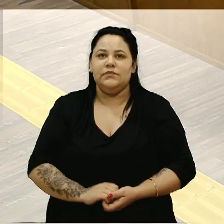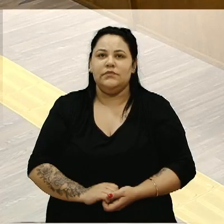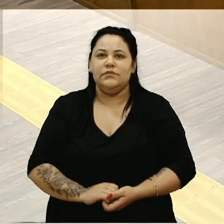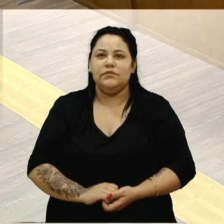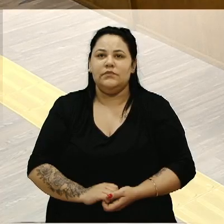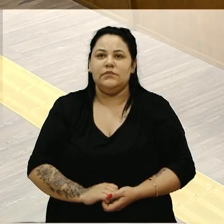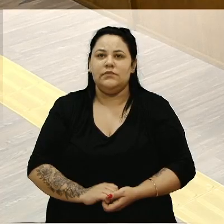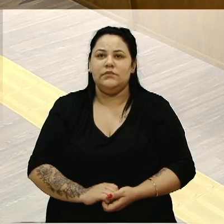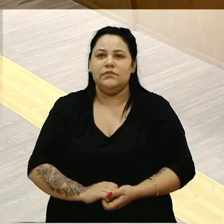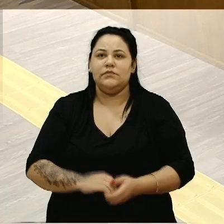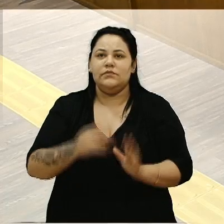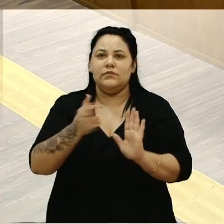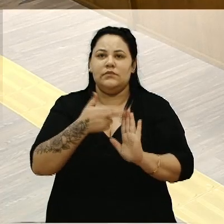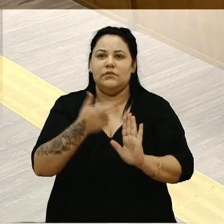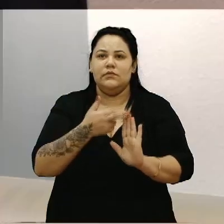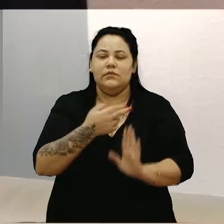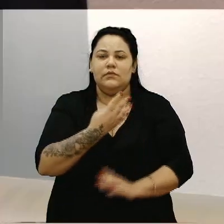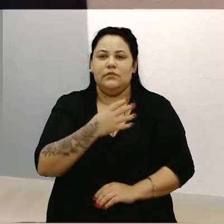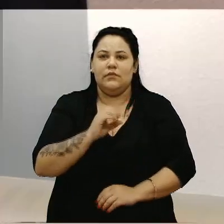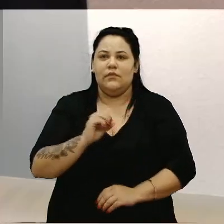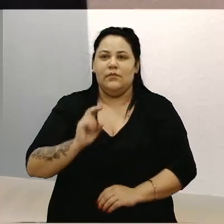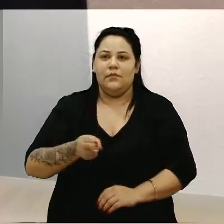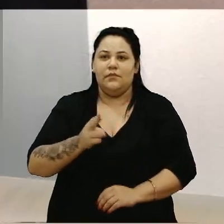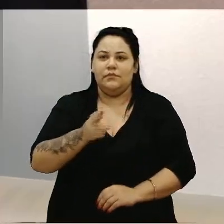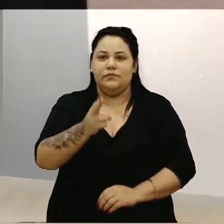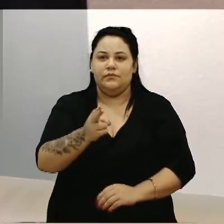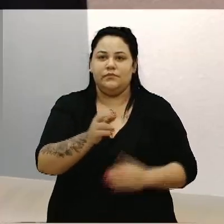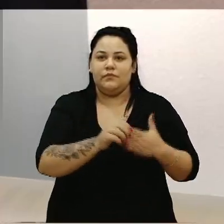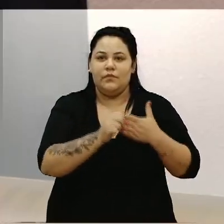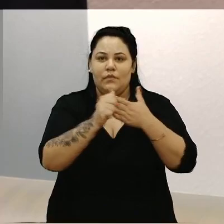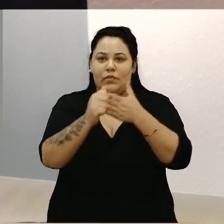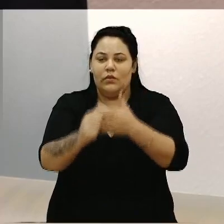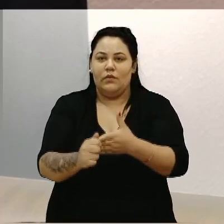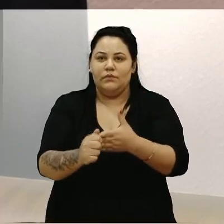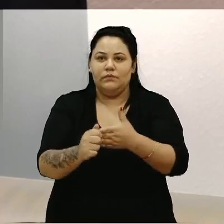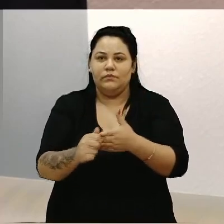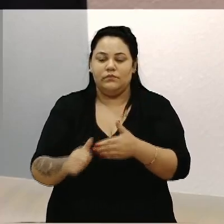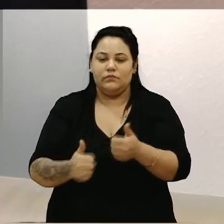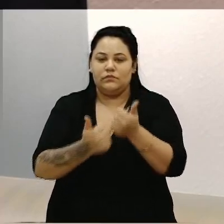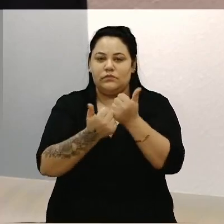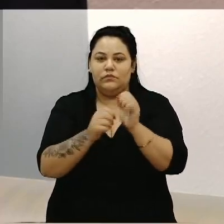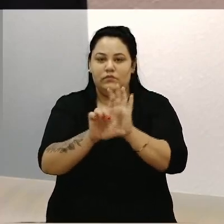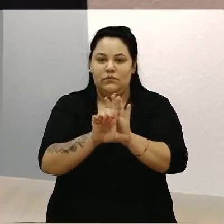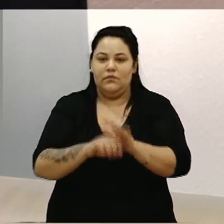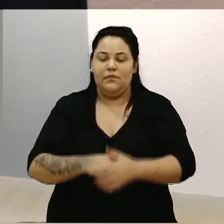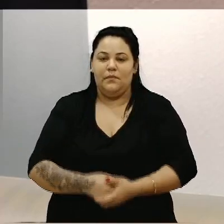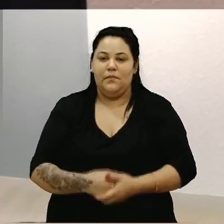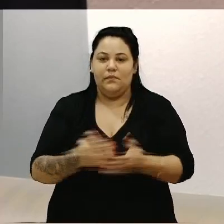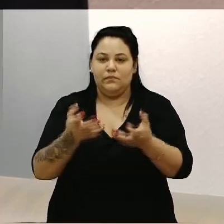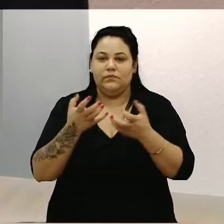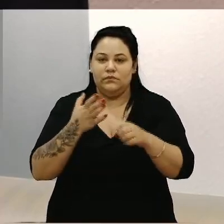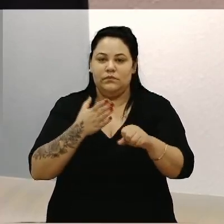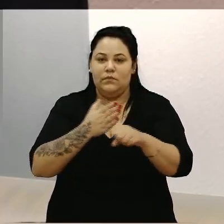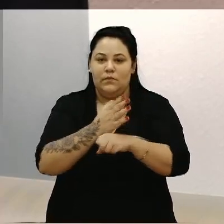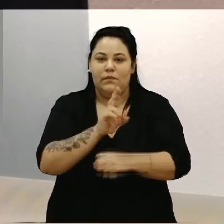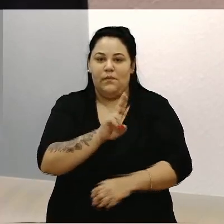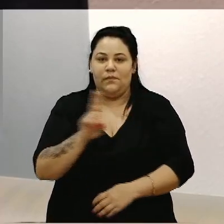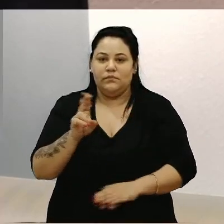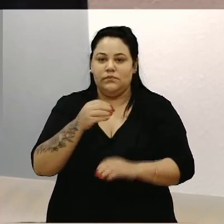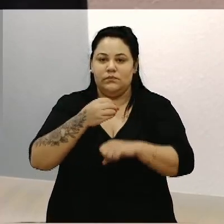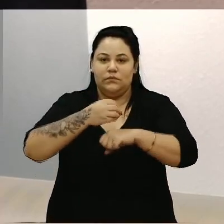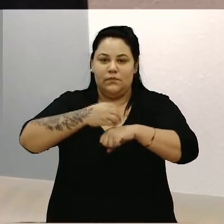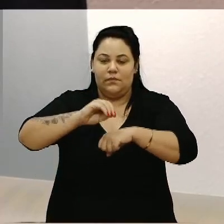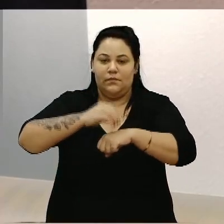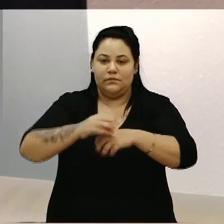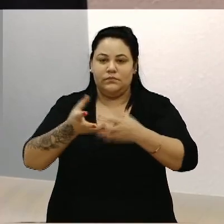Vamos lá, o requerimento 40, seguimos então conforme a orientação aqui da assessoria legislativa. Requer a aprovação dos nomes indicados para receber a